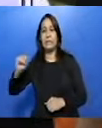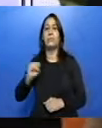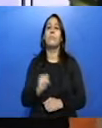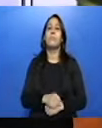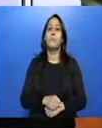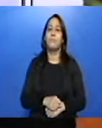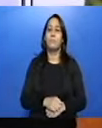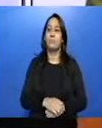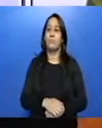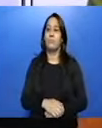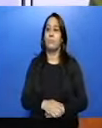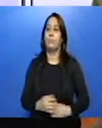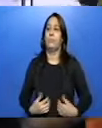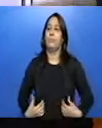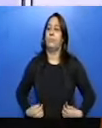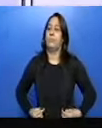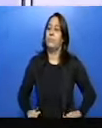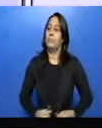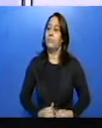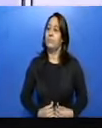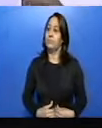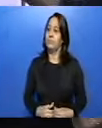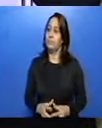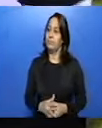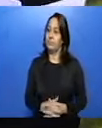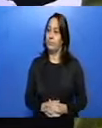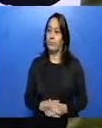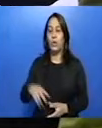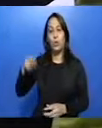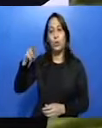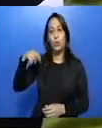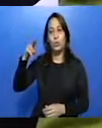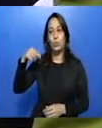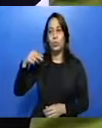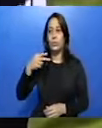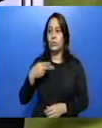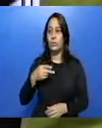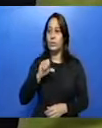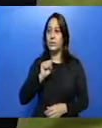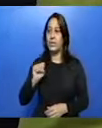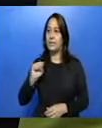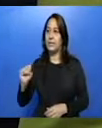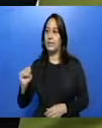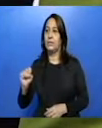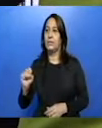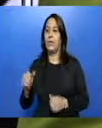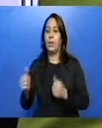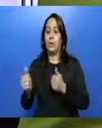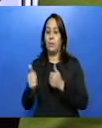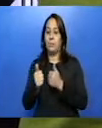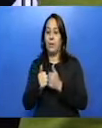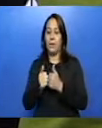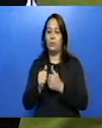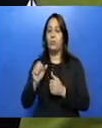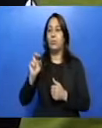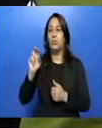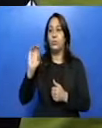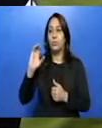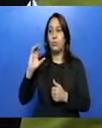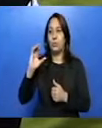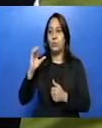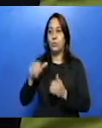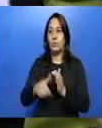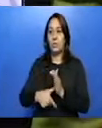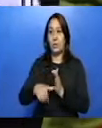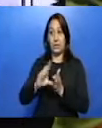E nunca é dobrada. Eu nunca uso dois S's perto de uma consoante